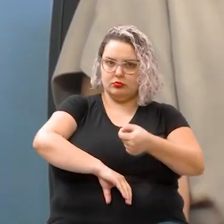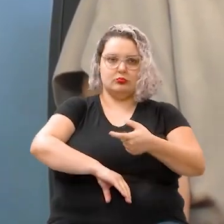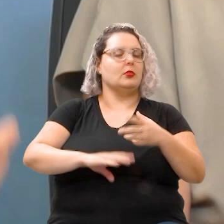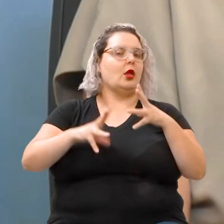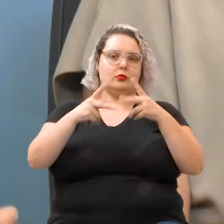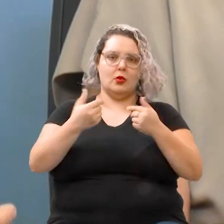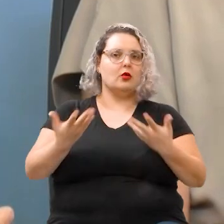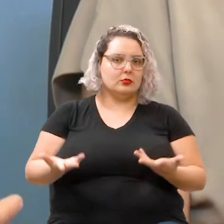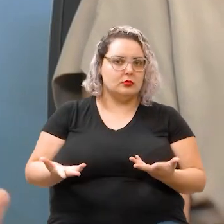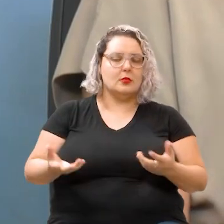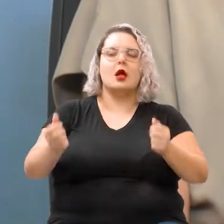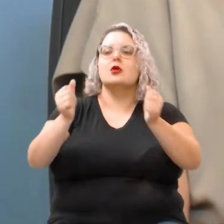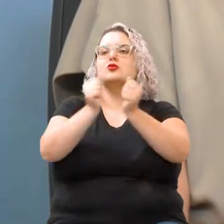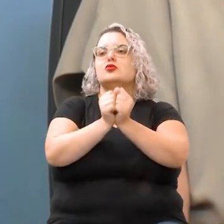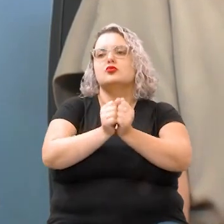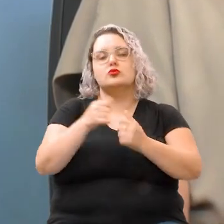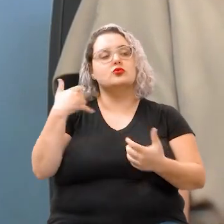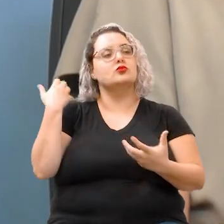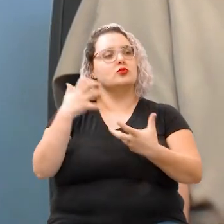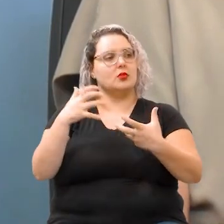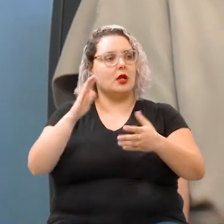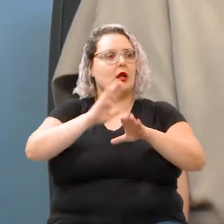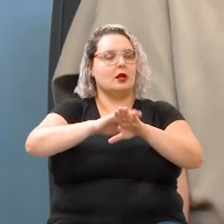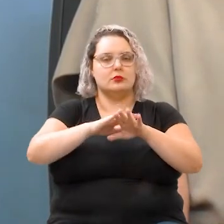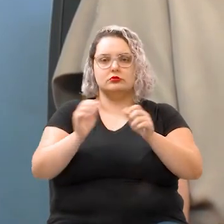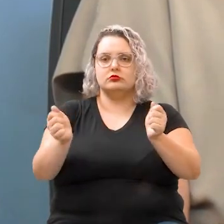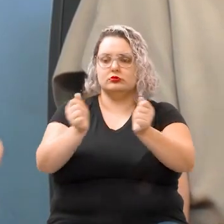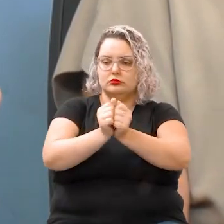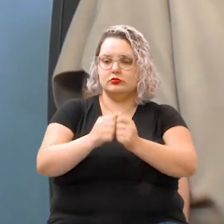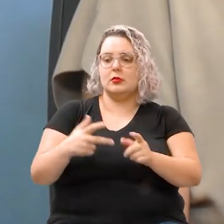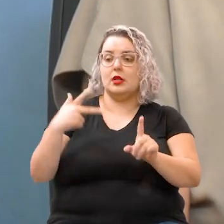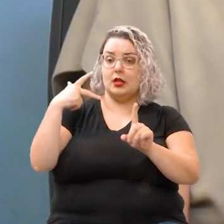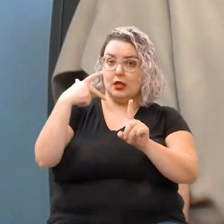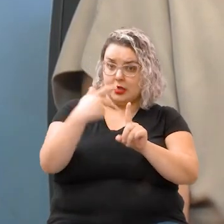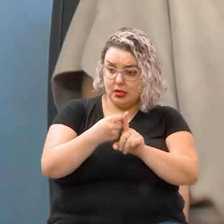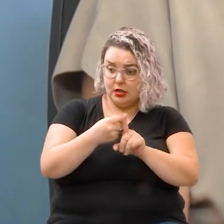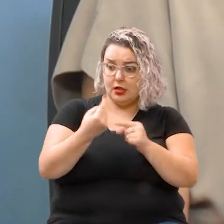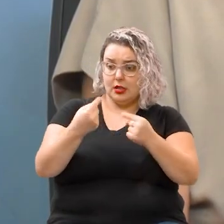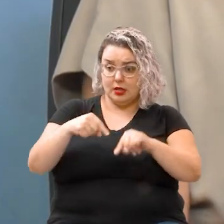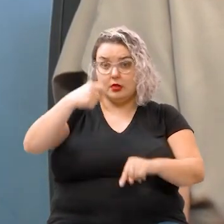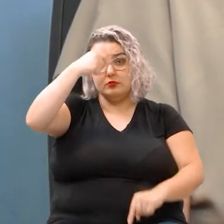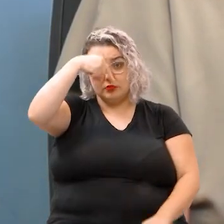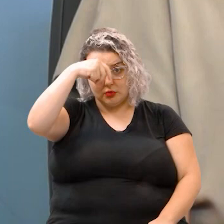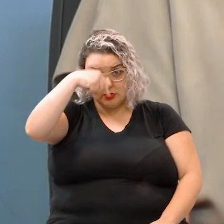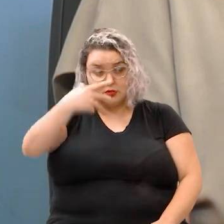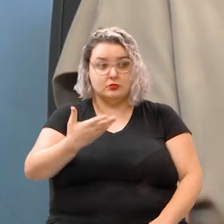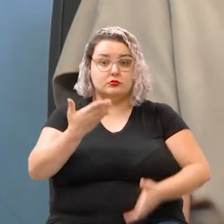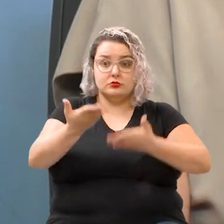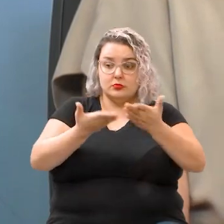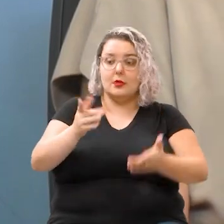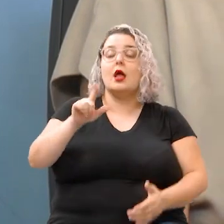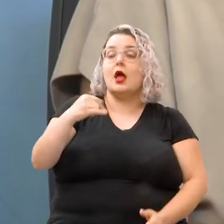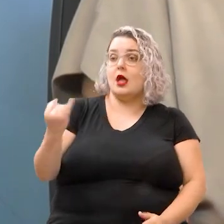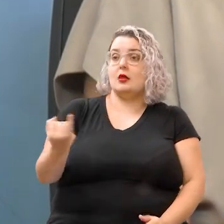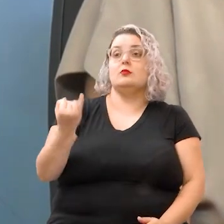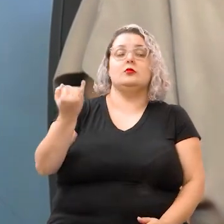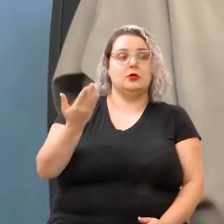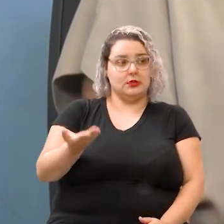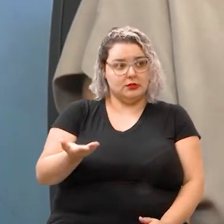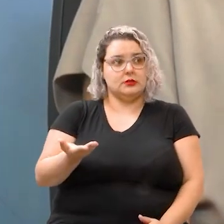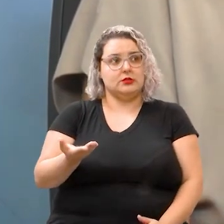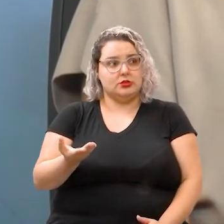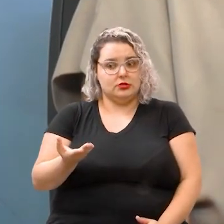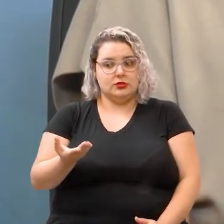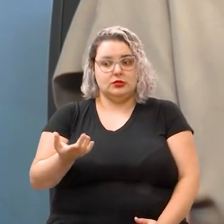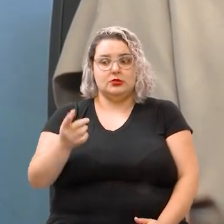têm junto aos idosos, principalmente na vacinação contra a gripe, ela é extremamente importante. E